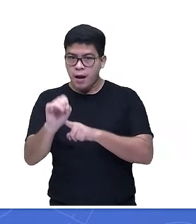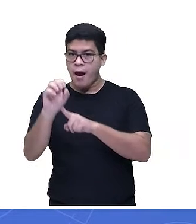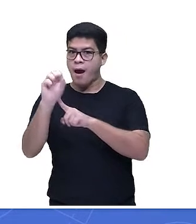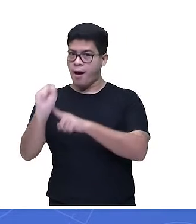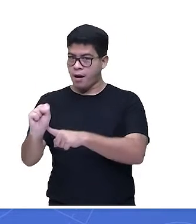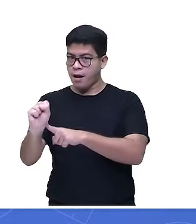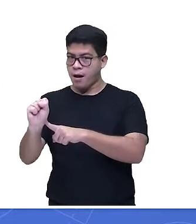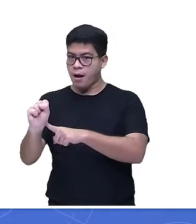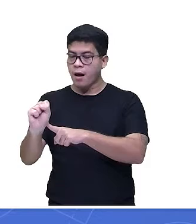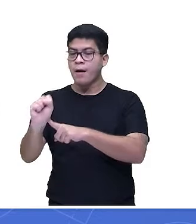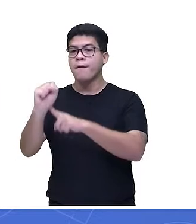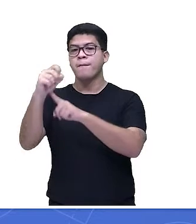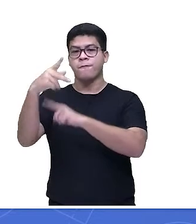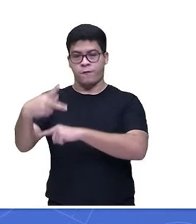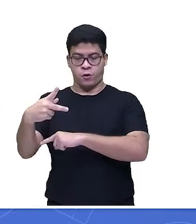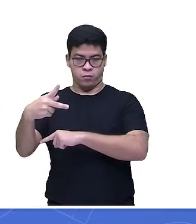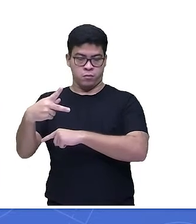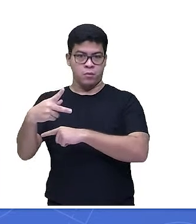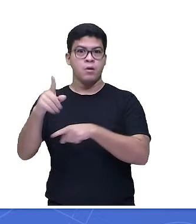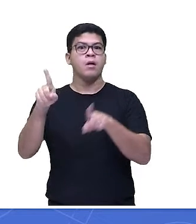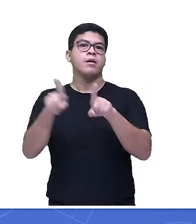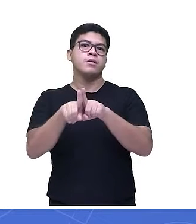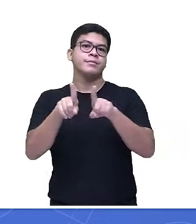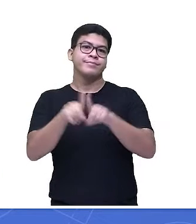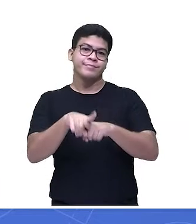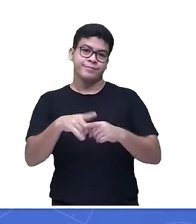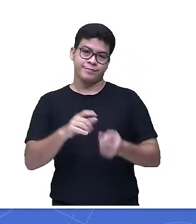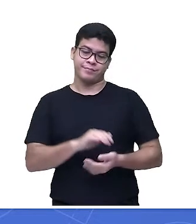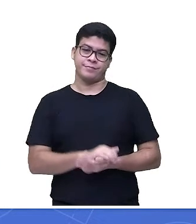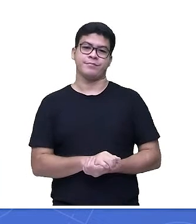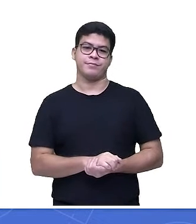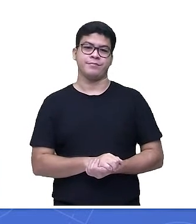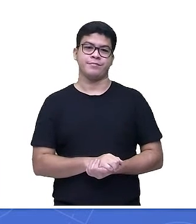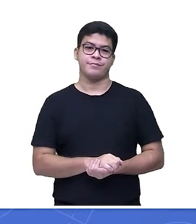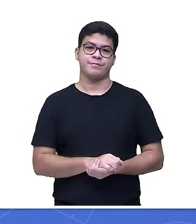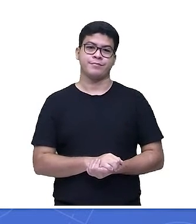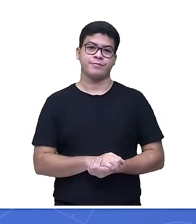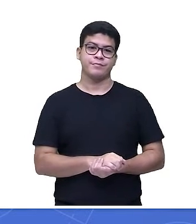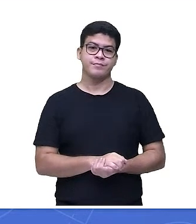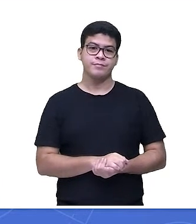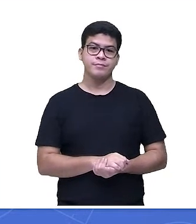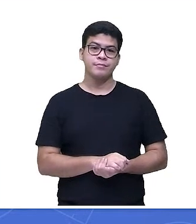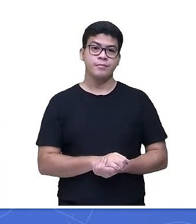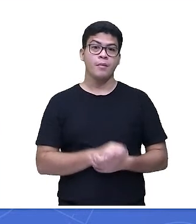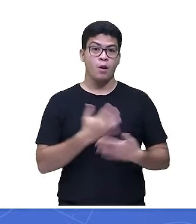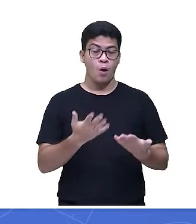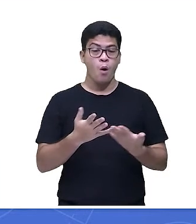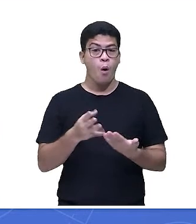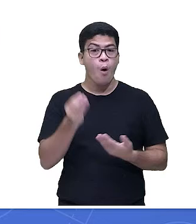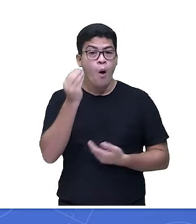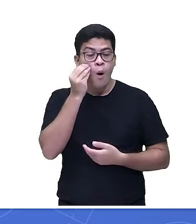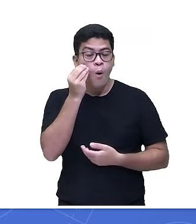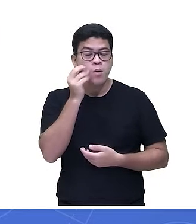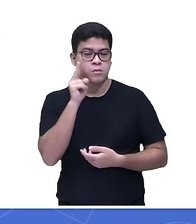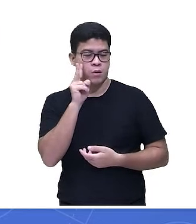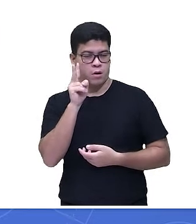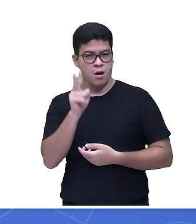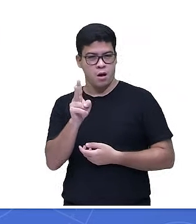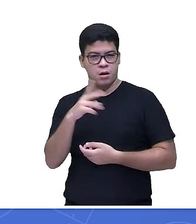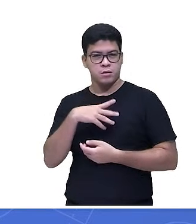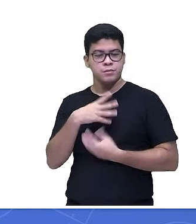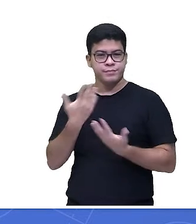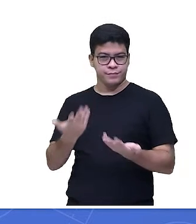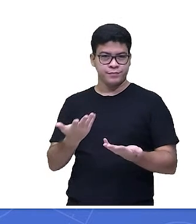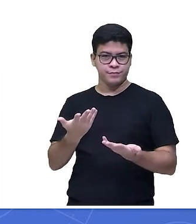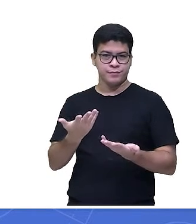enxofre e fósforo, tá bom? E eu vou aqui, ó, mostrar uma